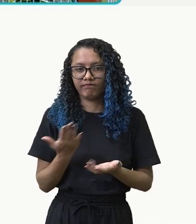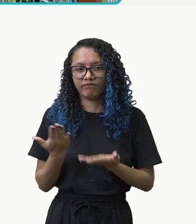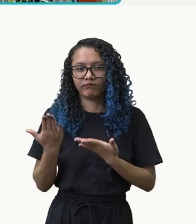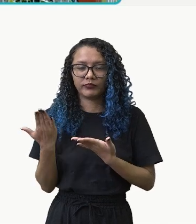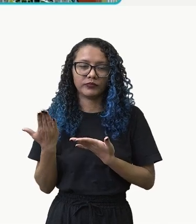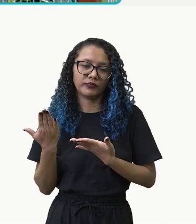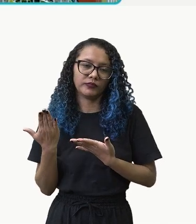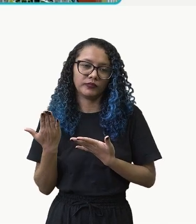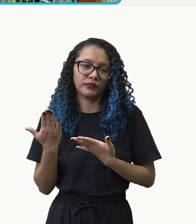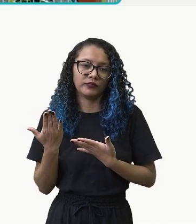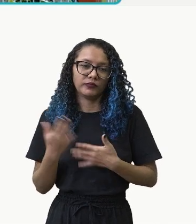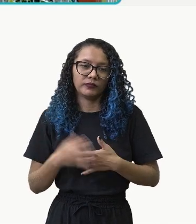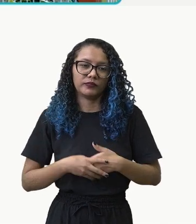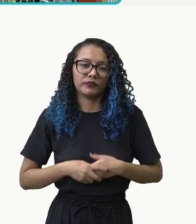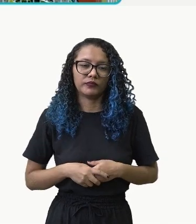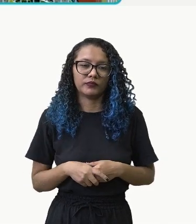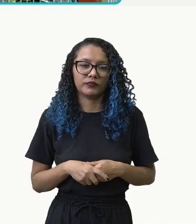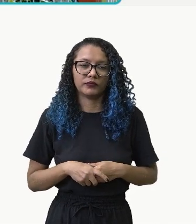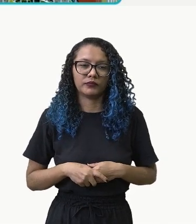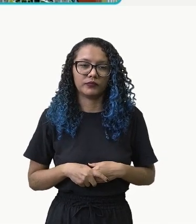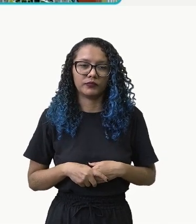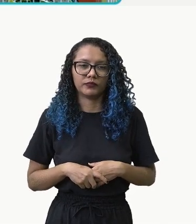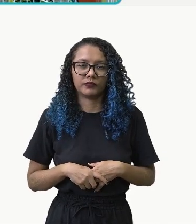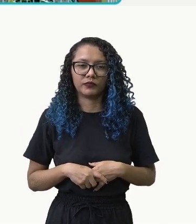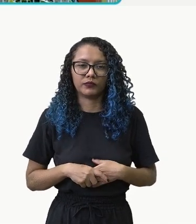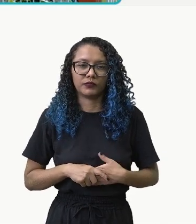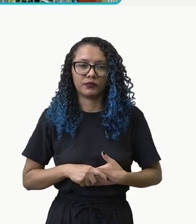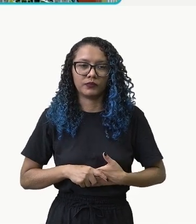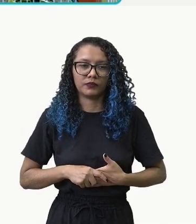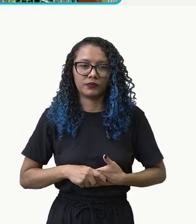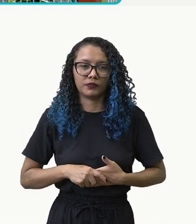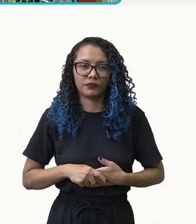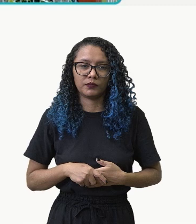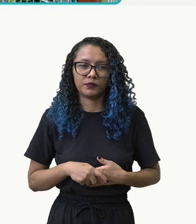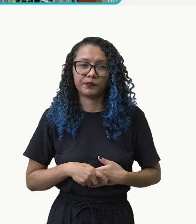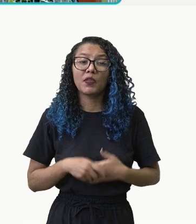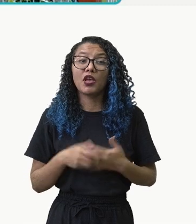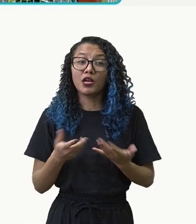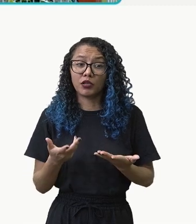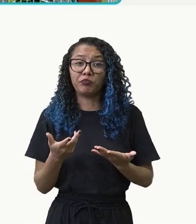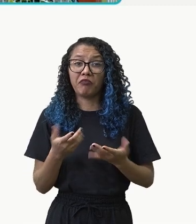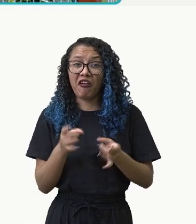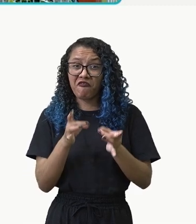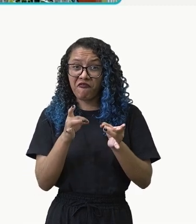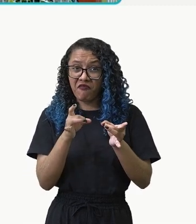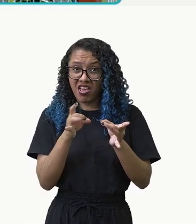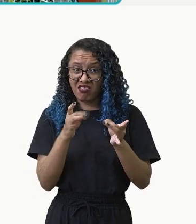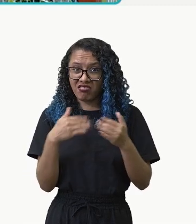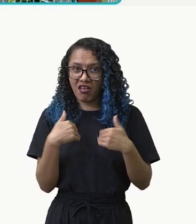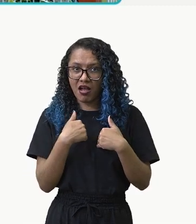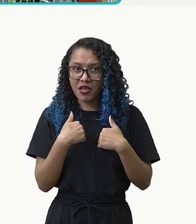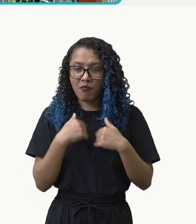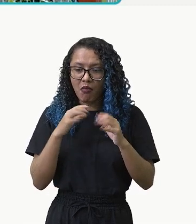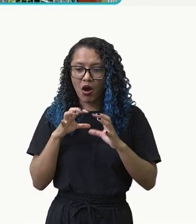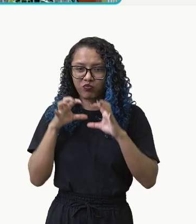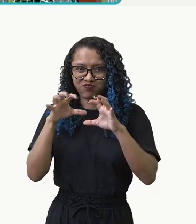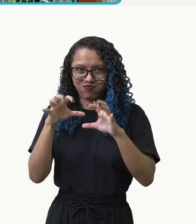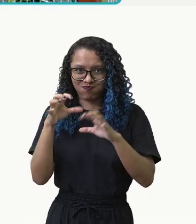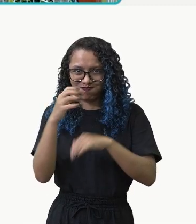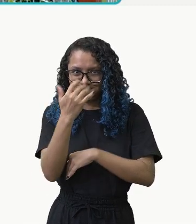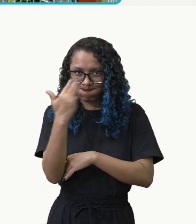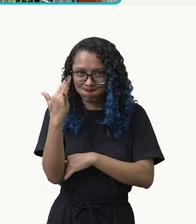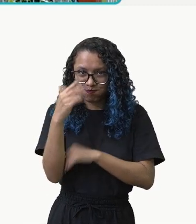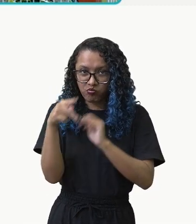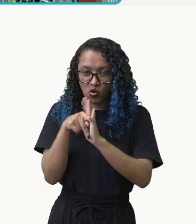Rent a nível mundial o tráfico esse comércio de animais silvestres ele se torna